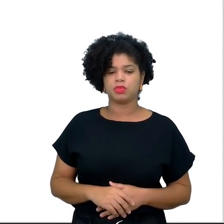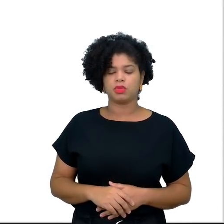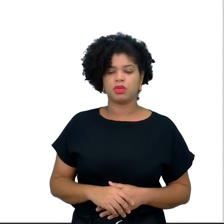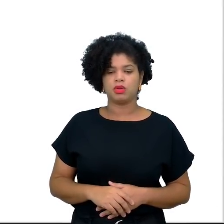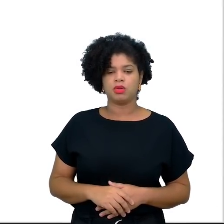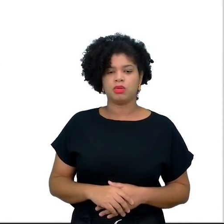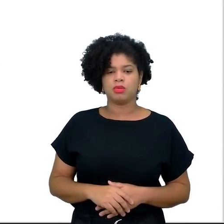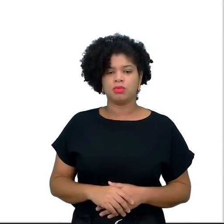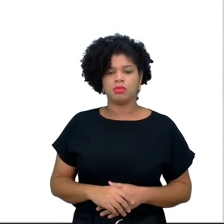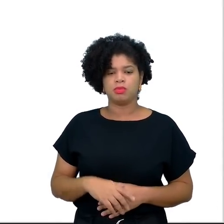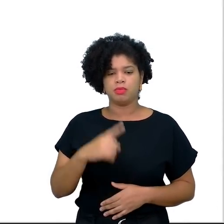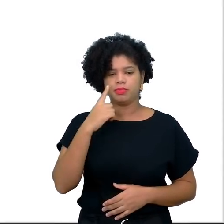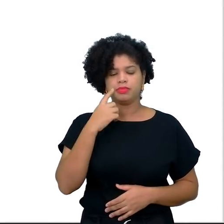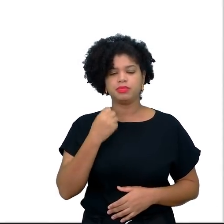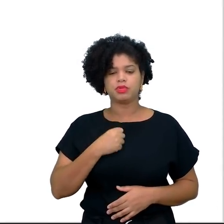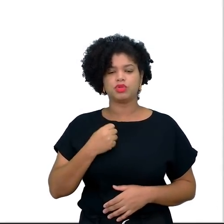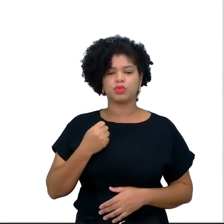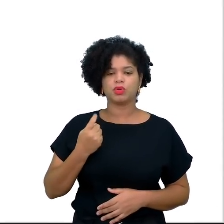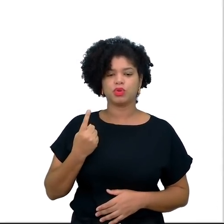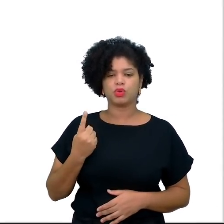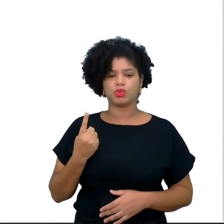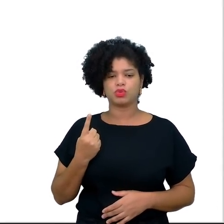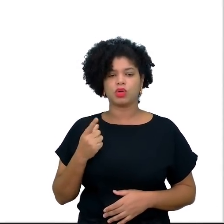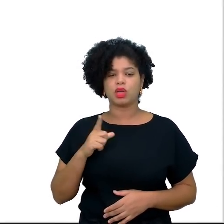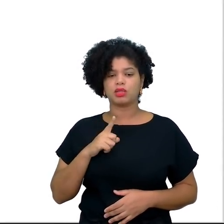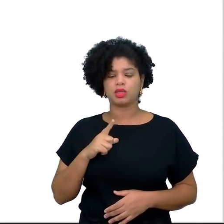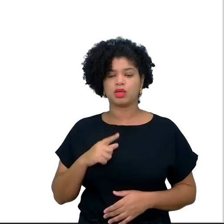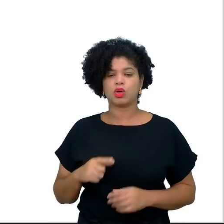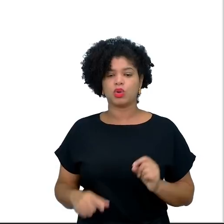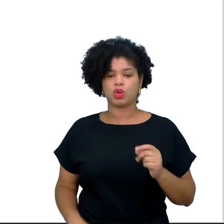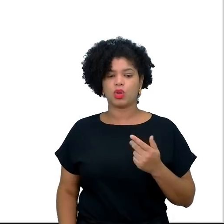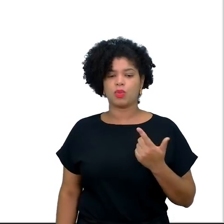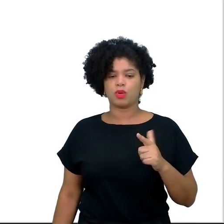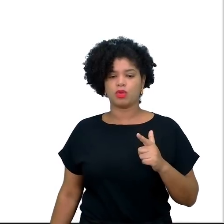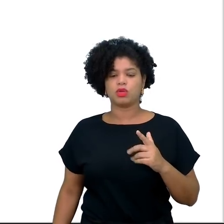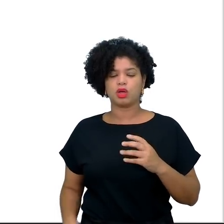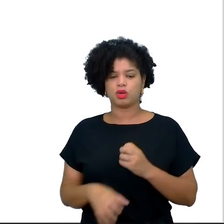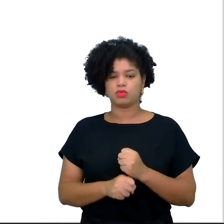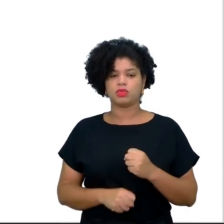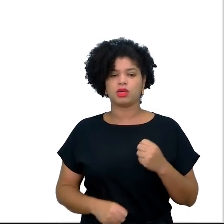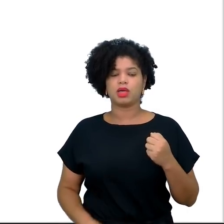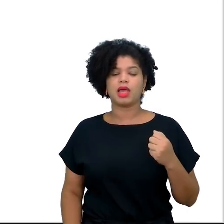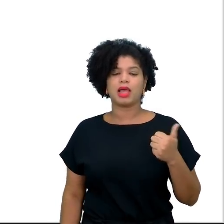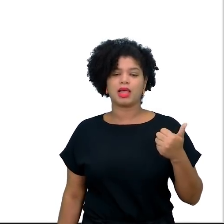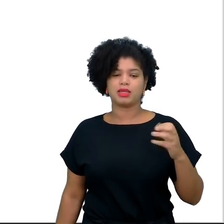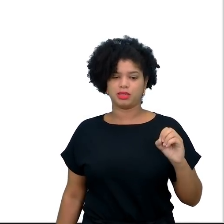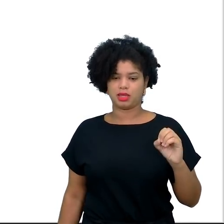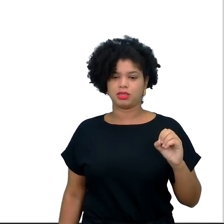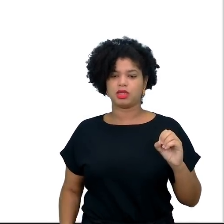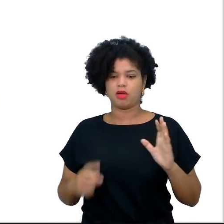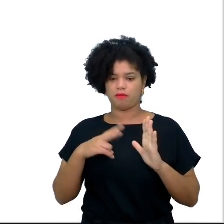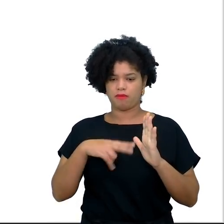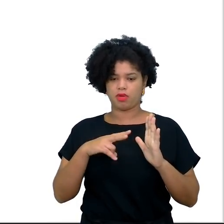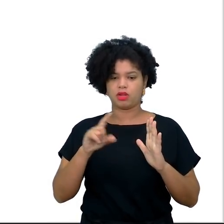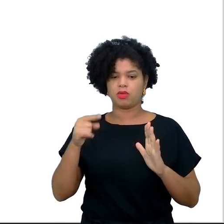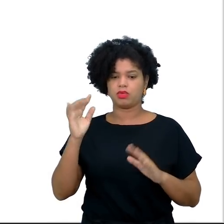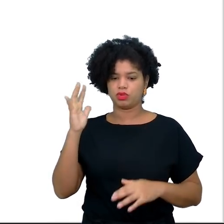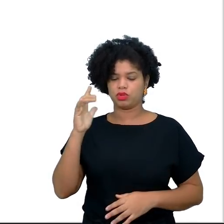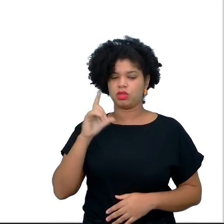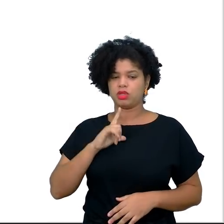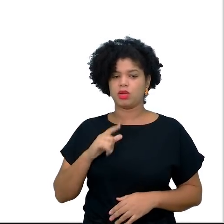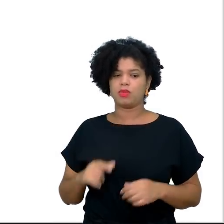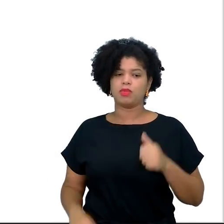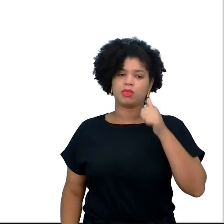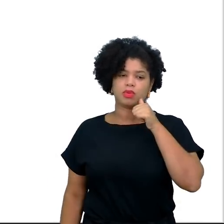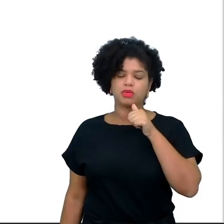Então, na situação 1, temos um ganho na primeira rodada, né, que é 10, vou fazer a leitura da situação problema. Então, Rafael,